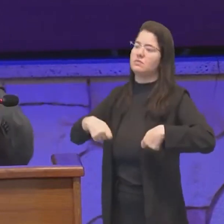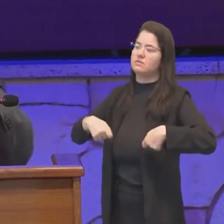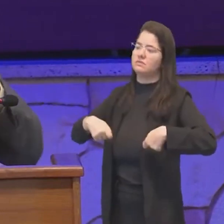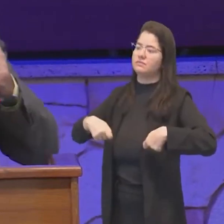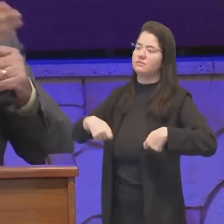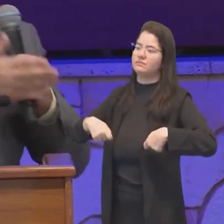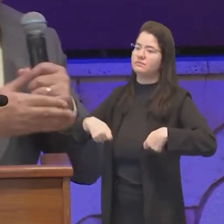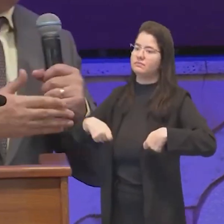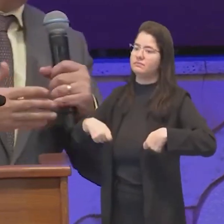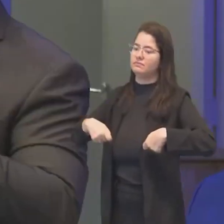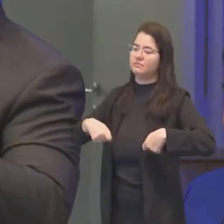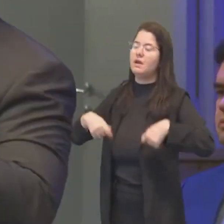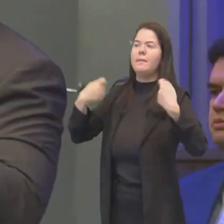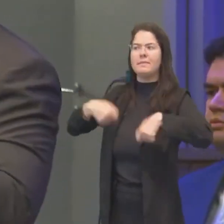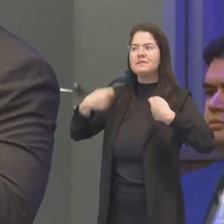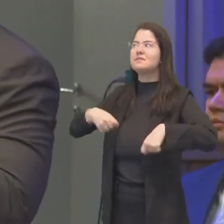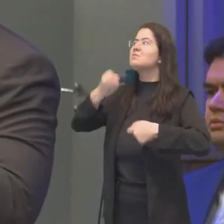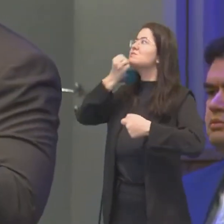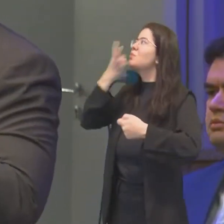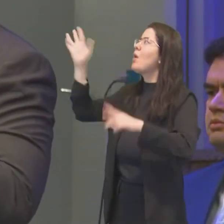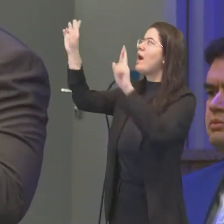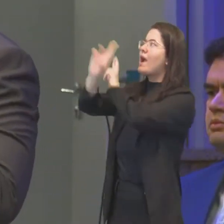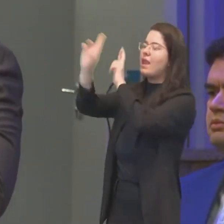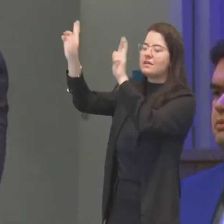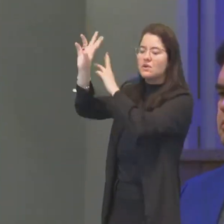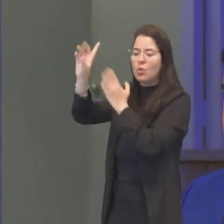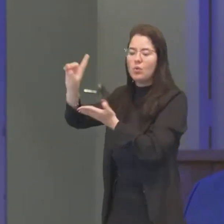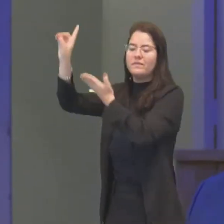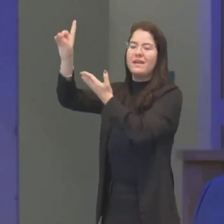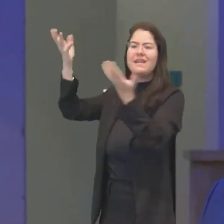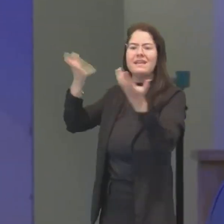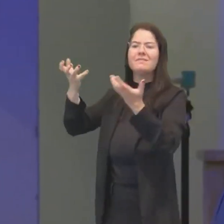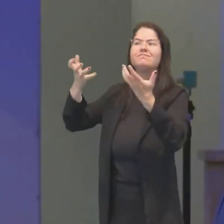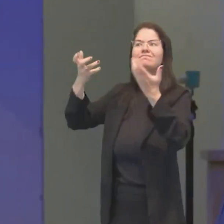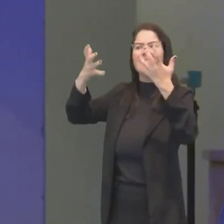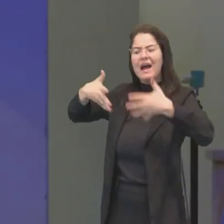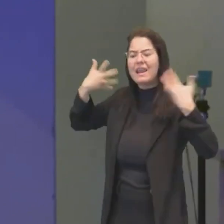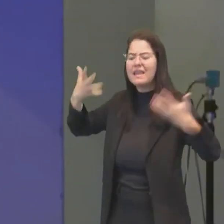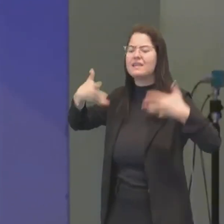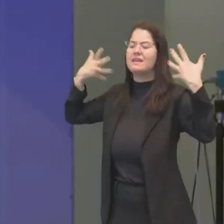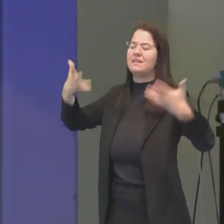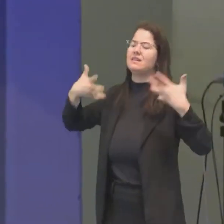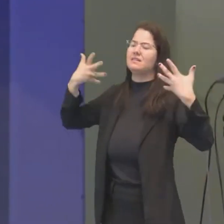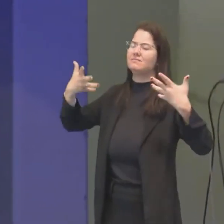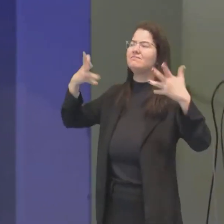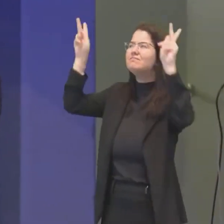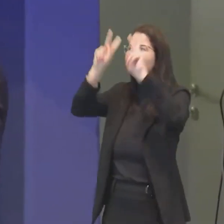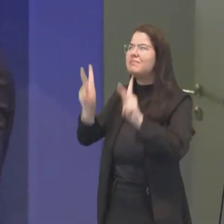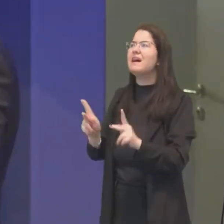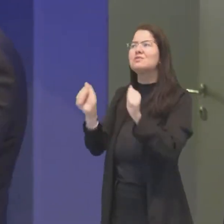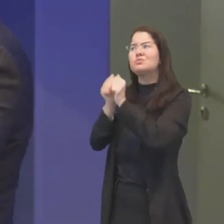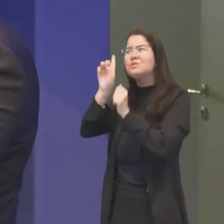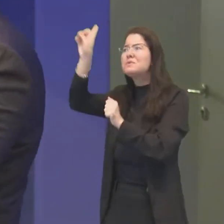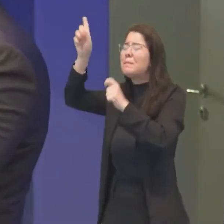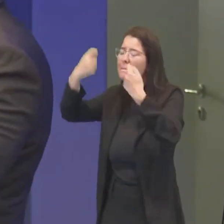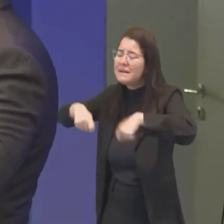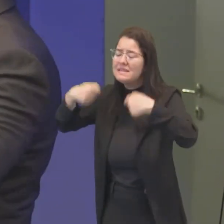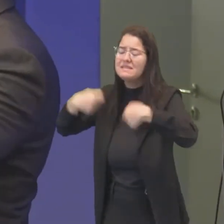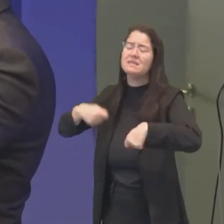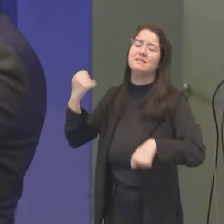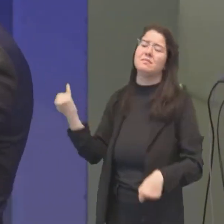nós queremos ficar bem com Deus, que nós queremos ter alegria, paz, todos nós temos, e isso é importante,